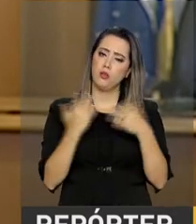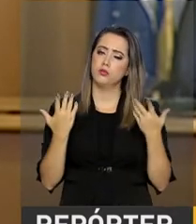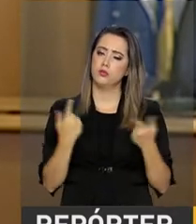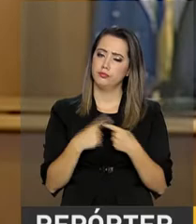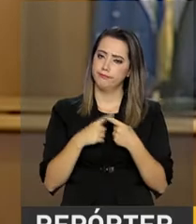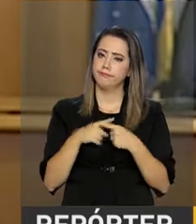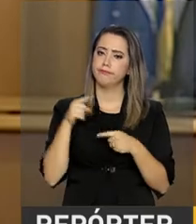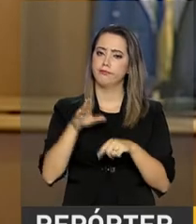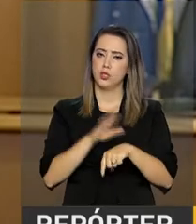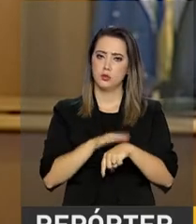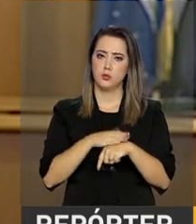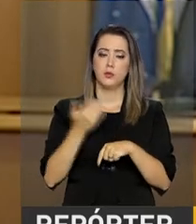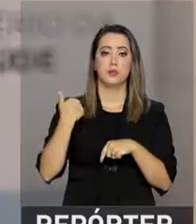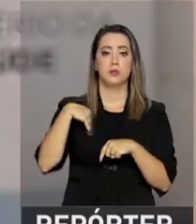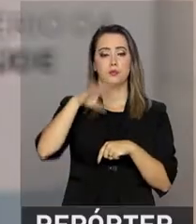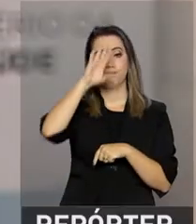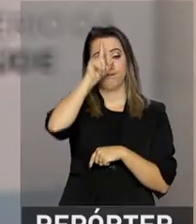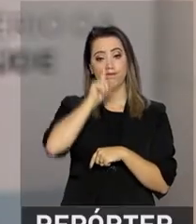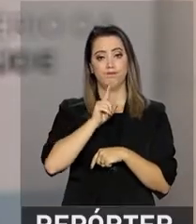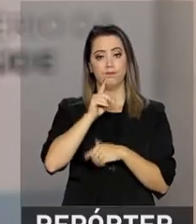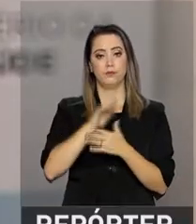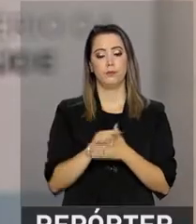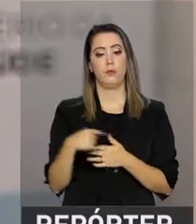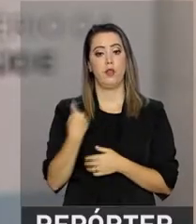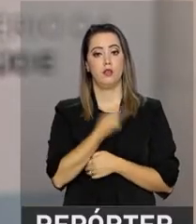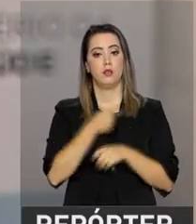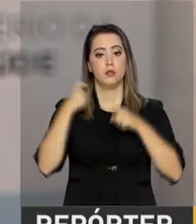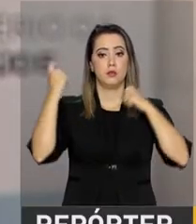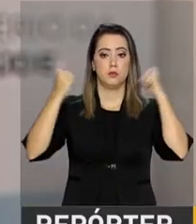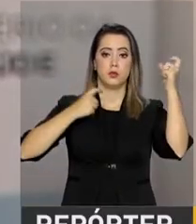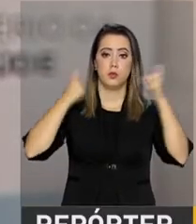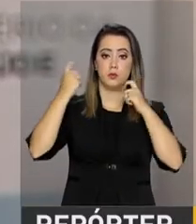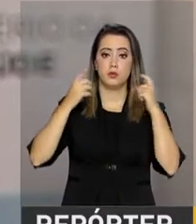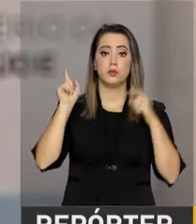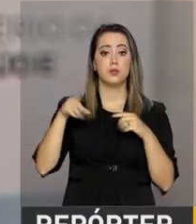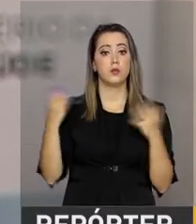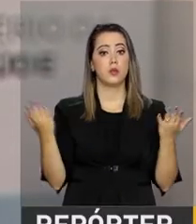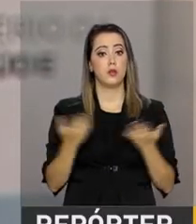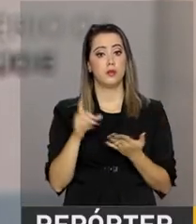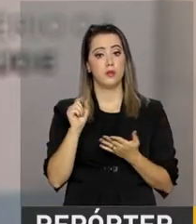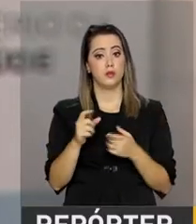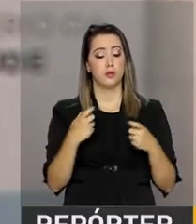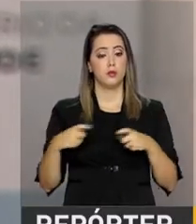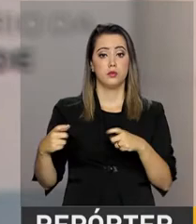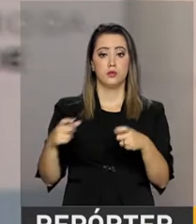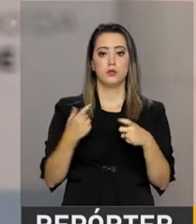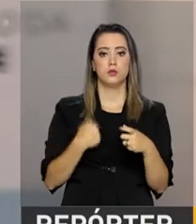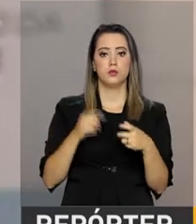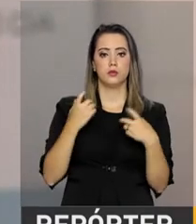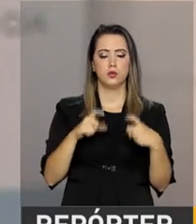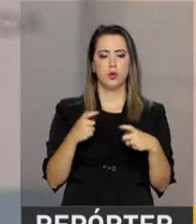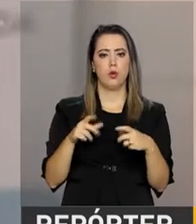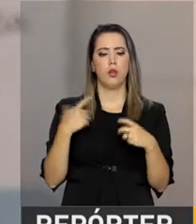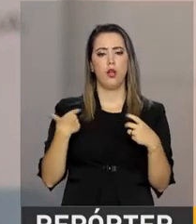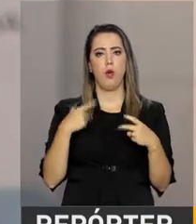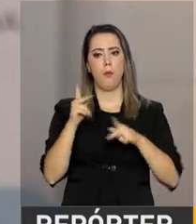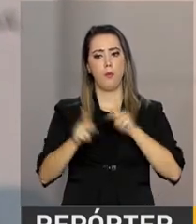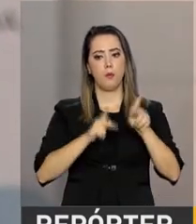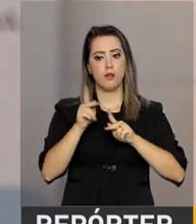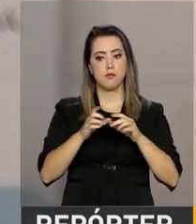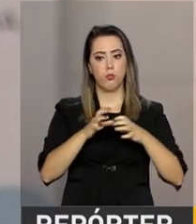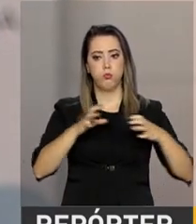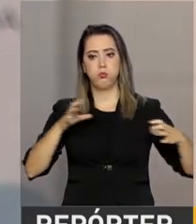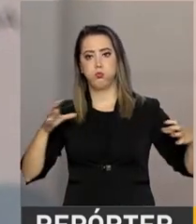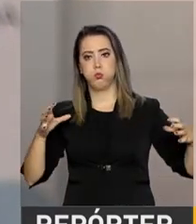de transmissão da febre amarela. A nossa preocupação é agora que o vírus entrou numa área com elevada densidade populacional,